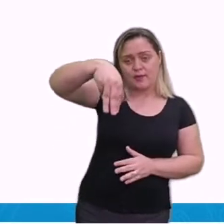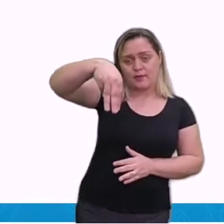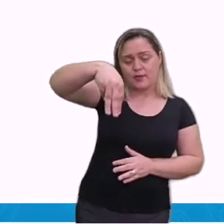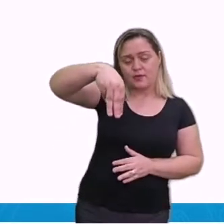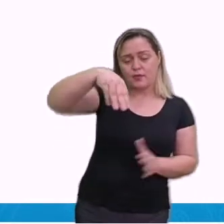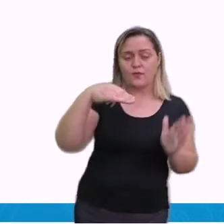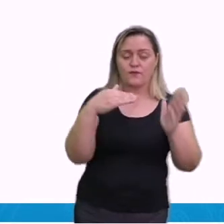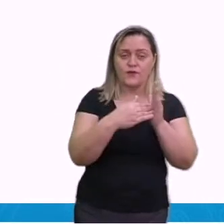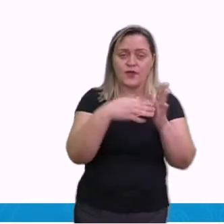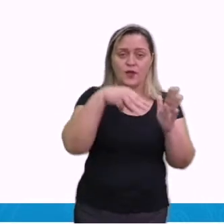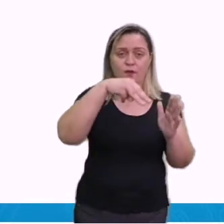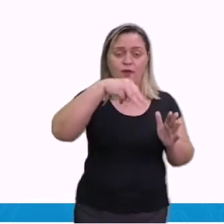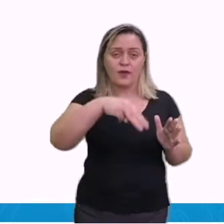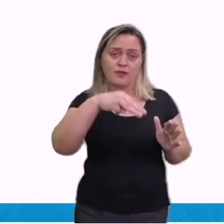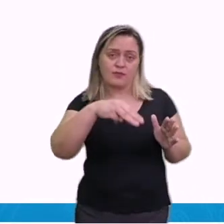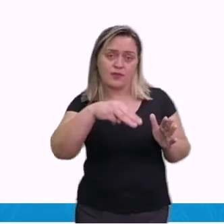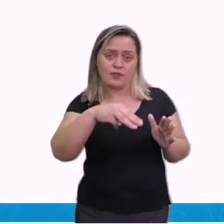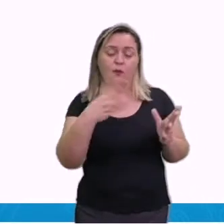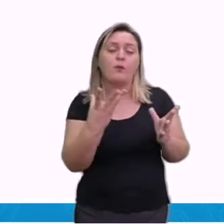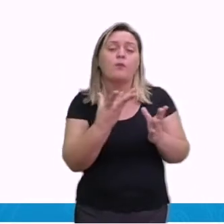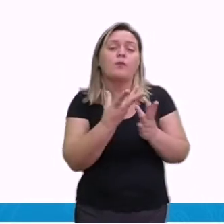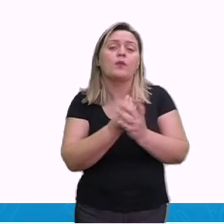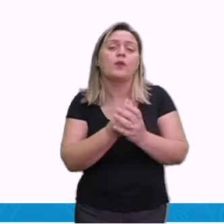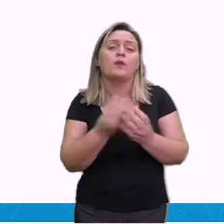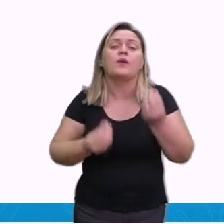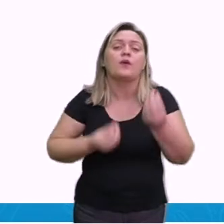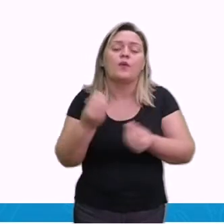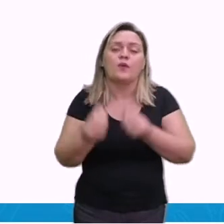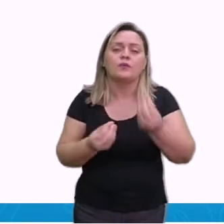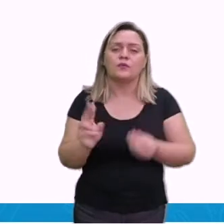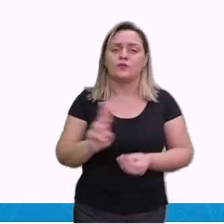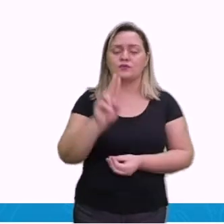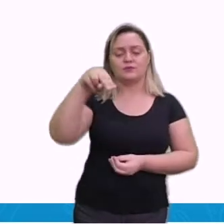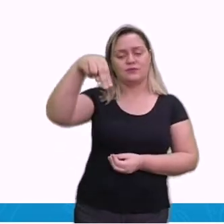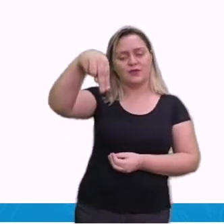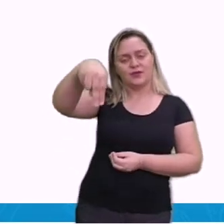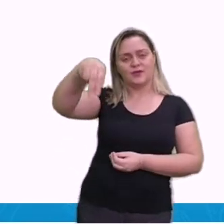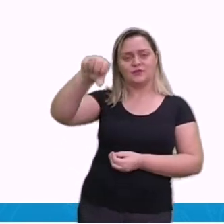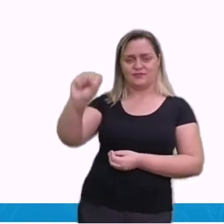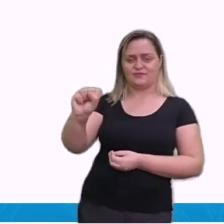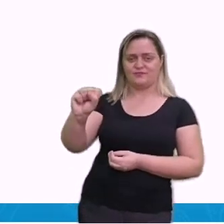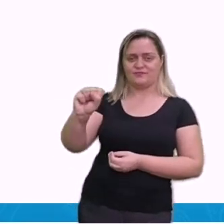feito com as letras N e S. Vamos ver qual palavra?